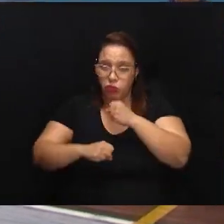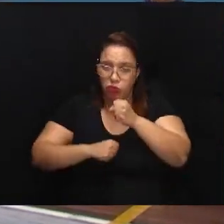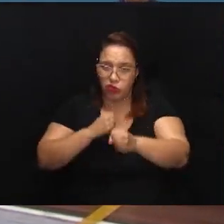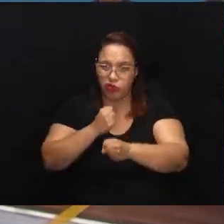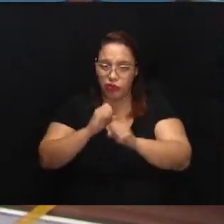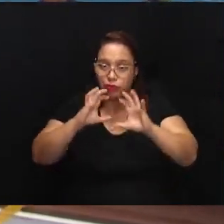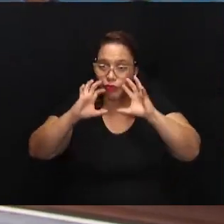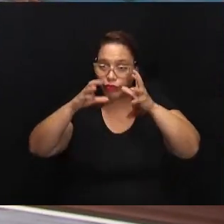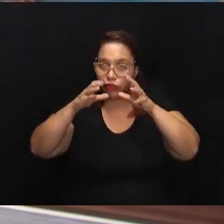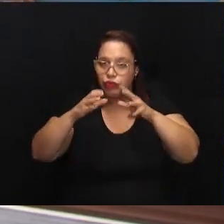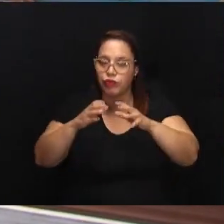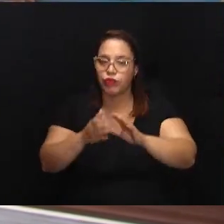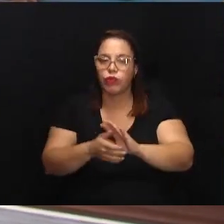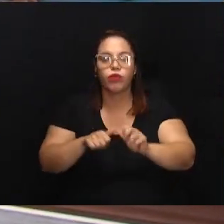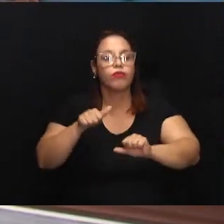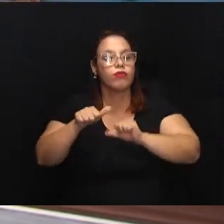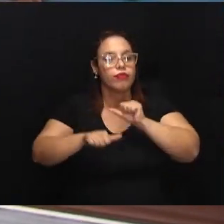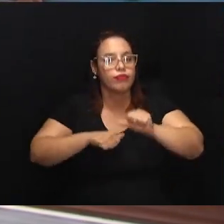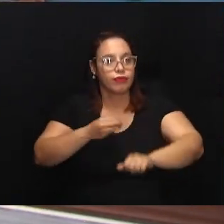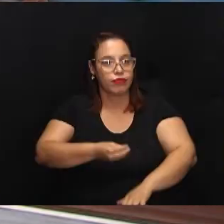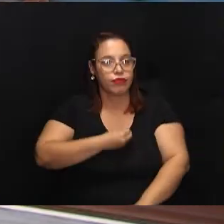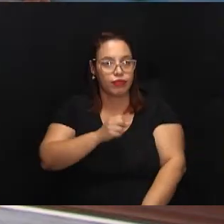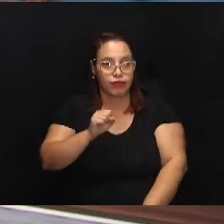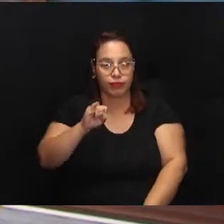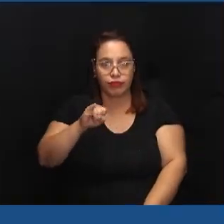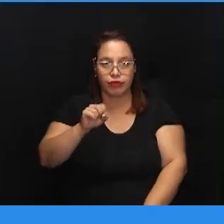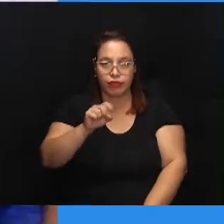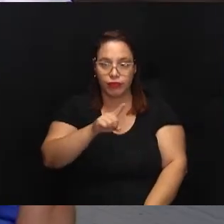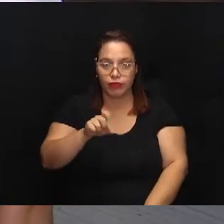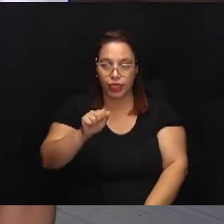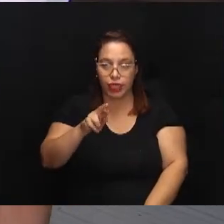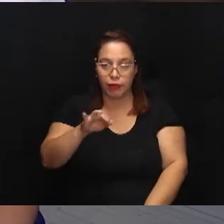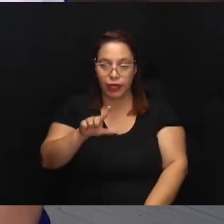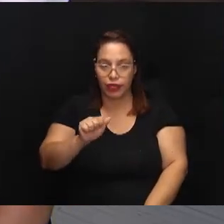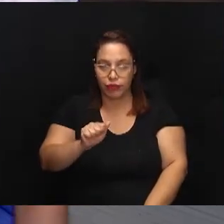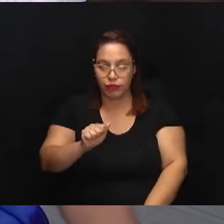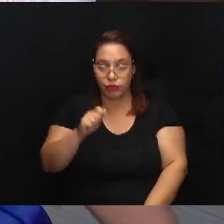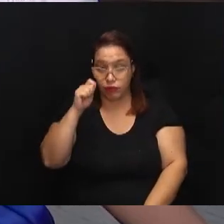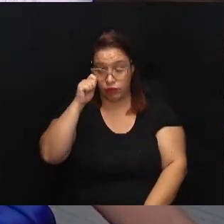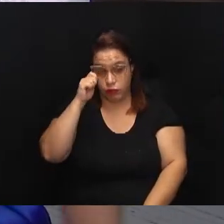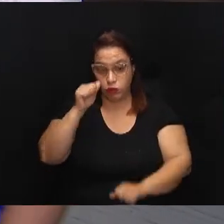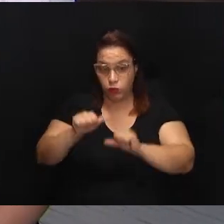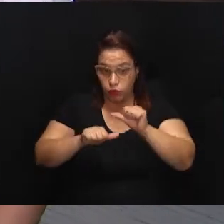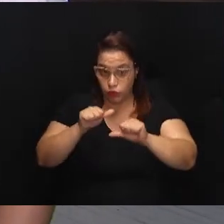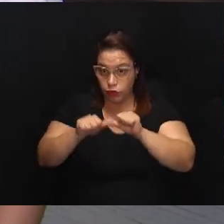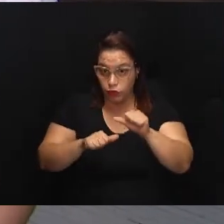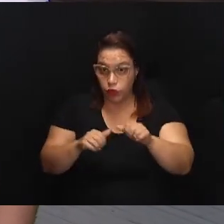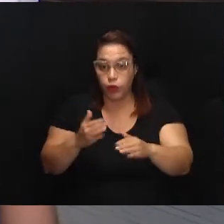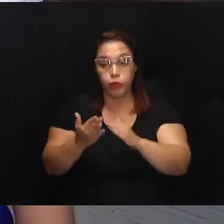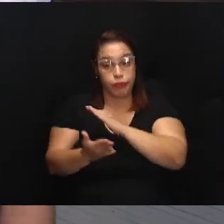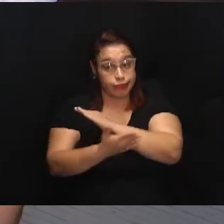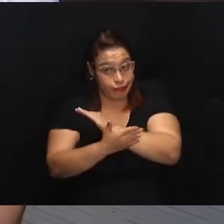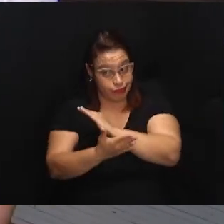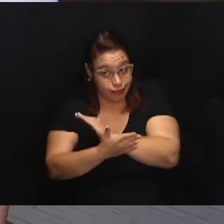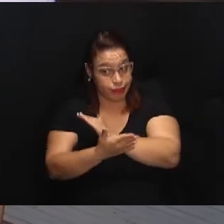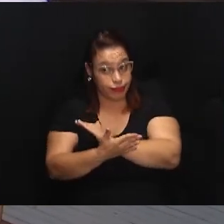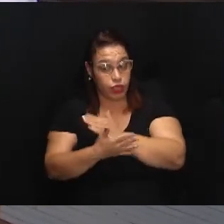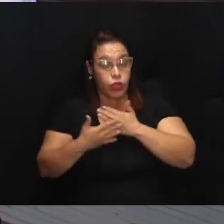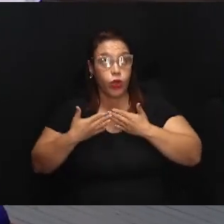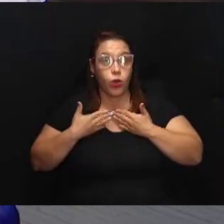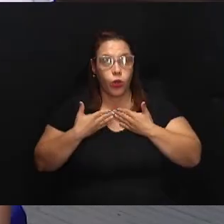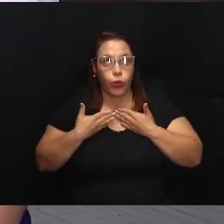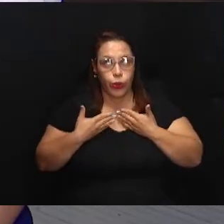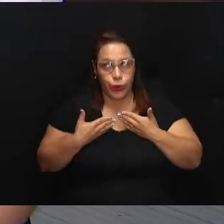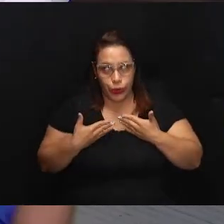o vôlei proporcionou uma mudança na vida da Isabela. O vôlei mudou minha vida, ele me ajuda muito em questão de me